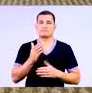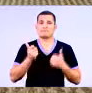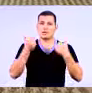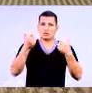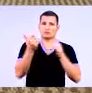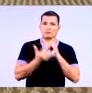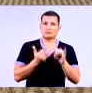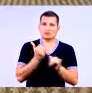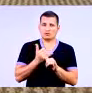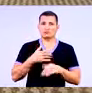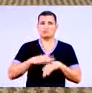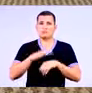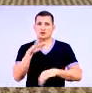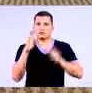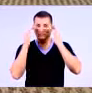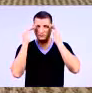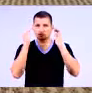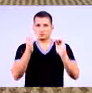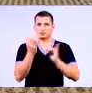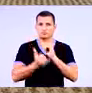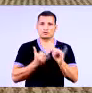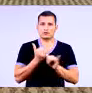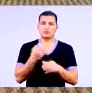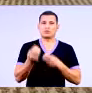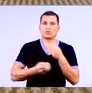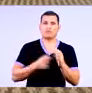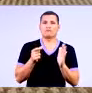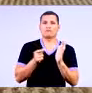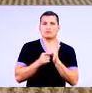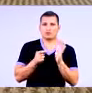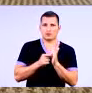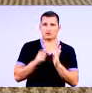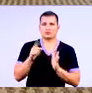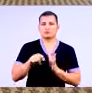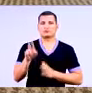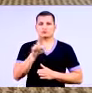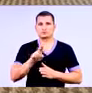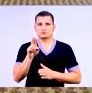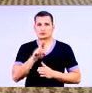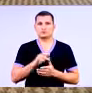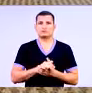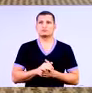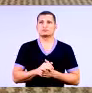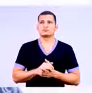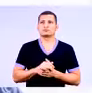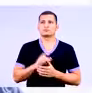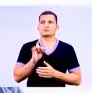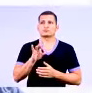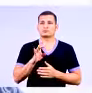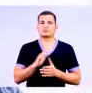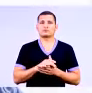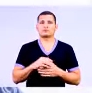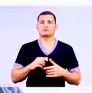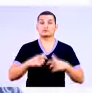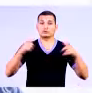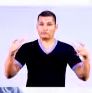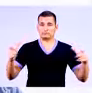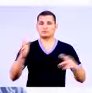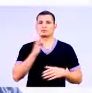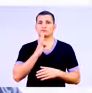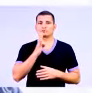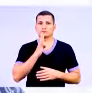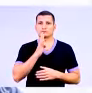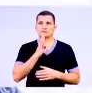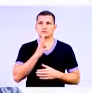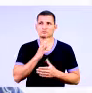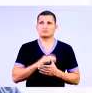um uso um pouco mais respeitoso da internet como ferramenta que é utilizada apenas para uma difusão do conhecimento, né? Mas sem que